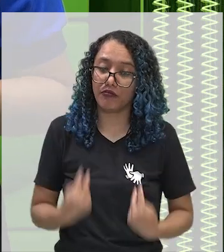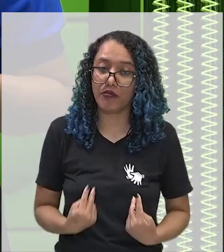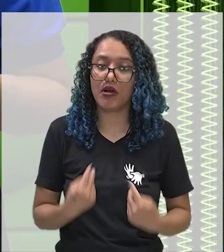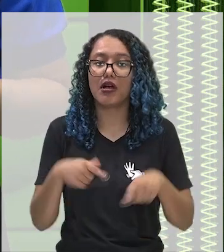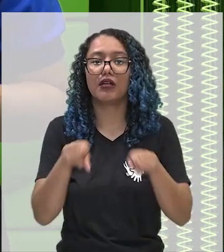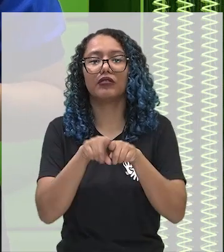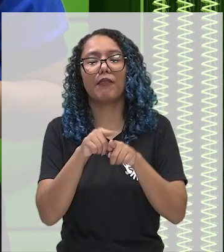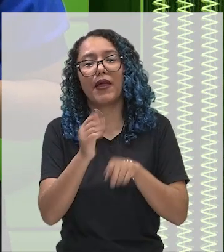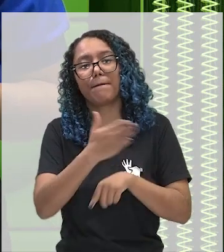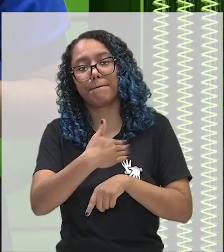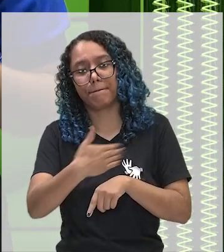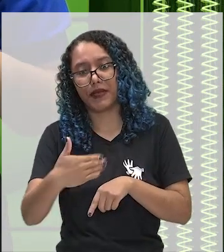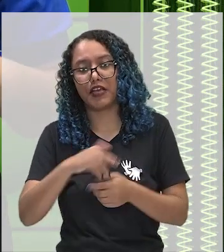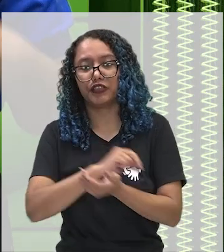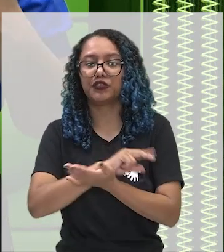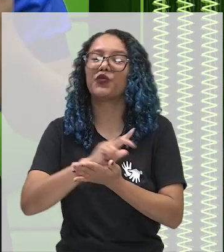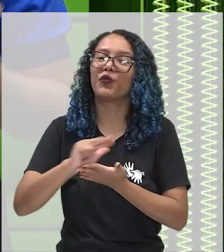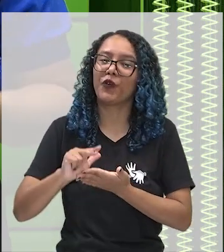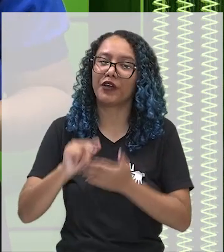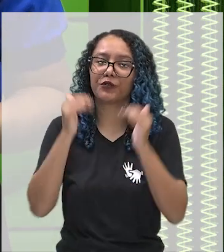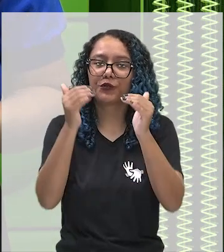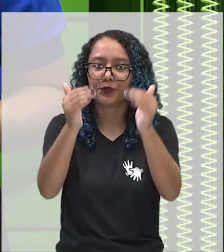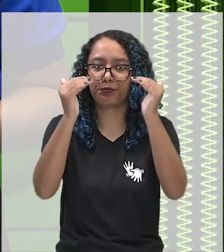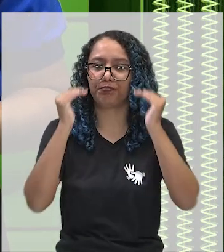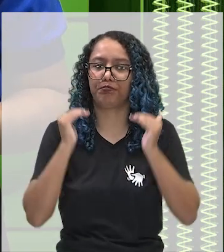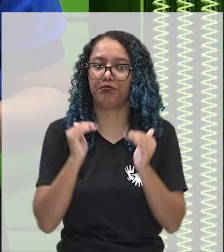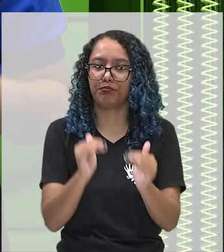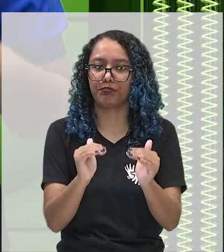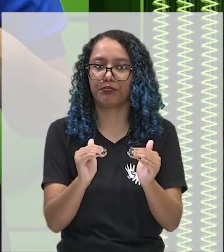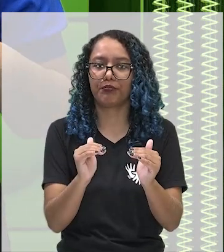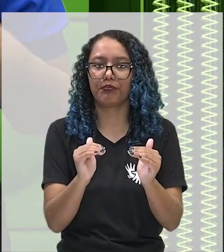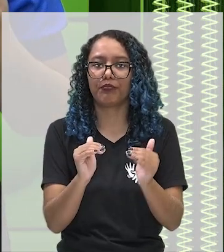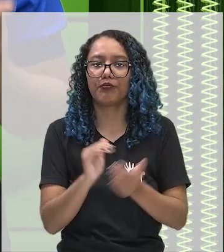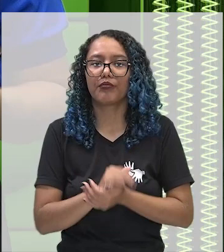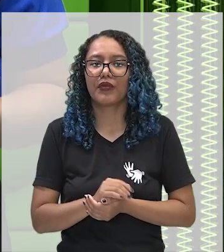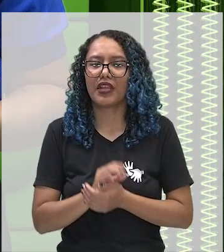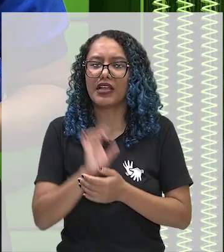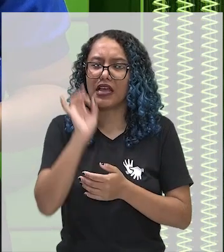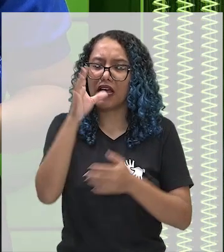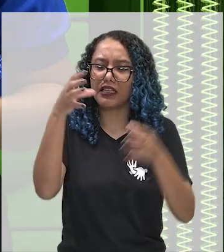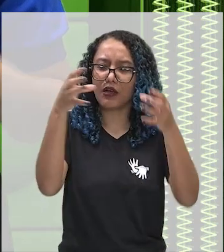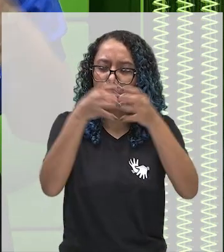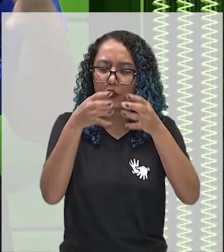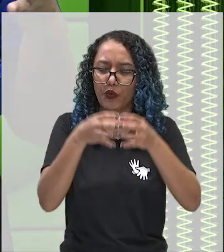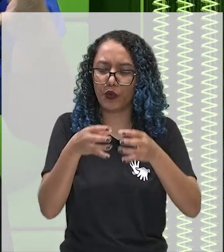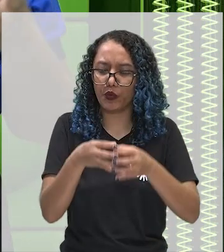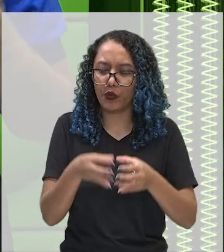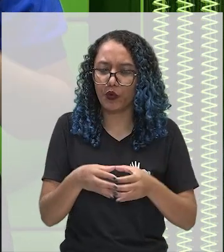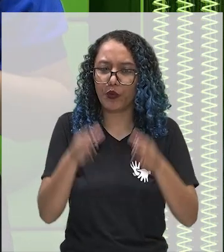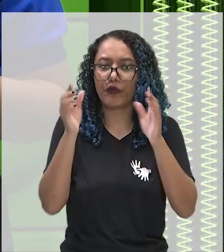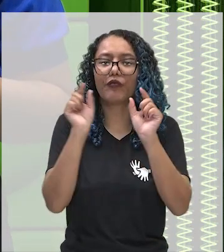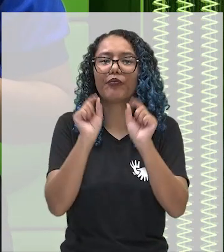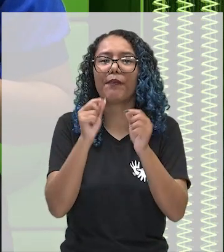o peixe, entre outros. Conforme a gente vai avançando, cada subgrupo aí a gente vai estreitando mais